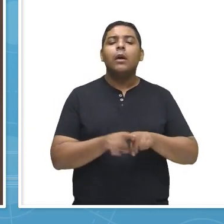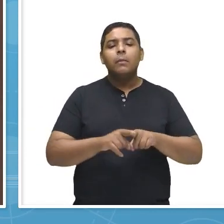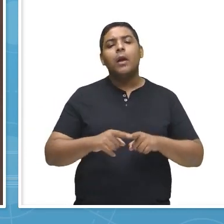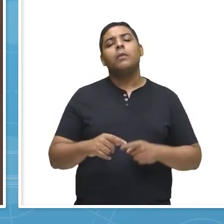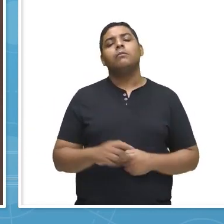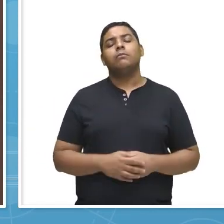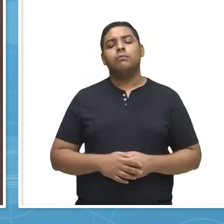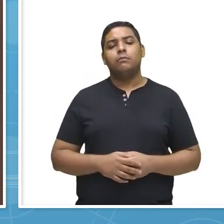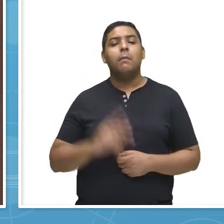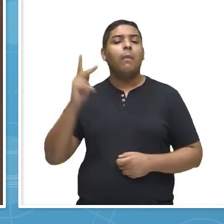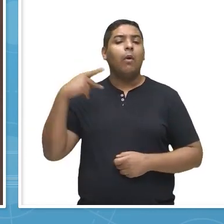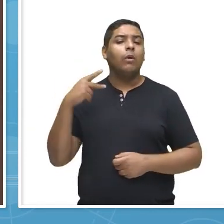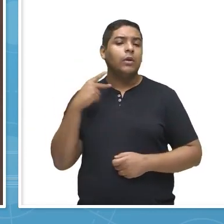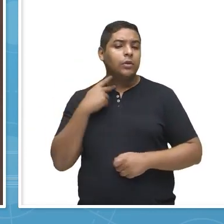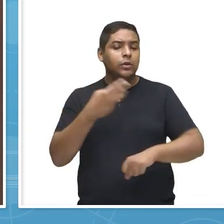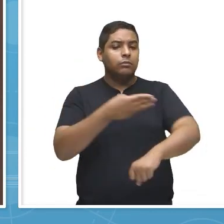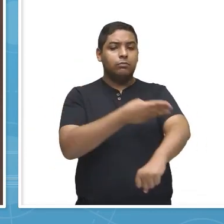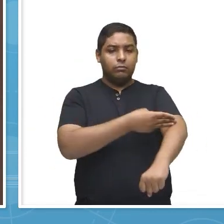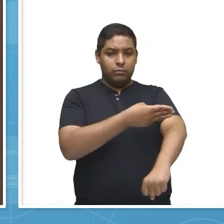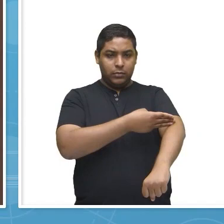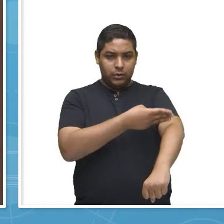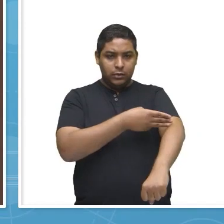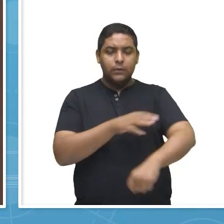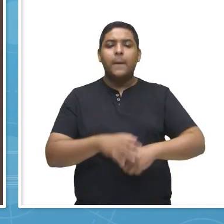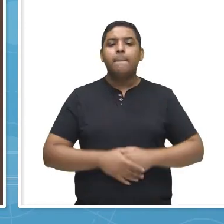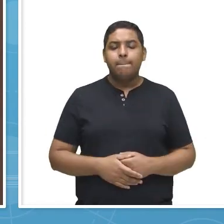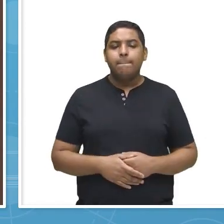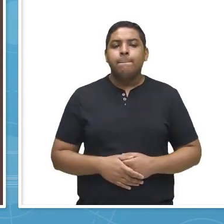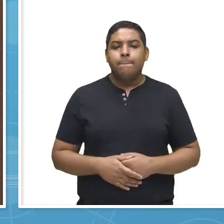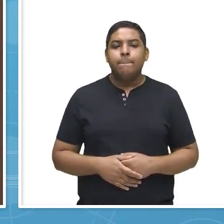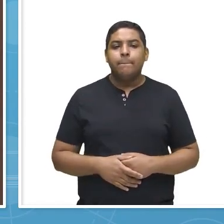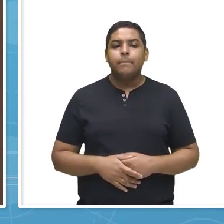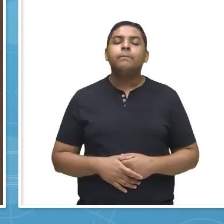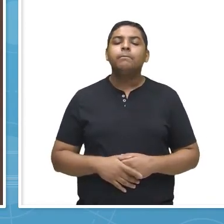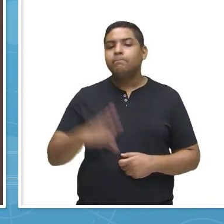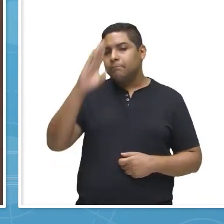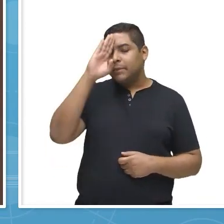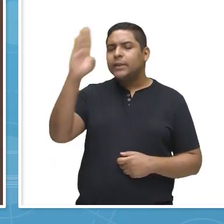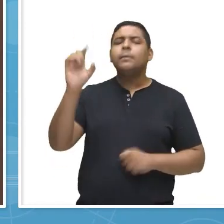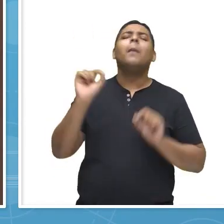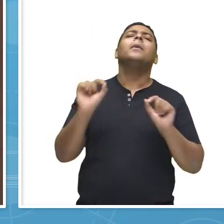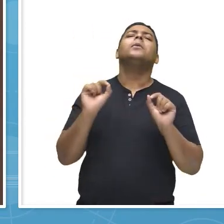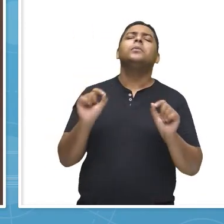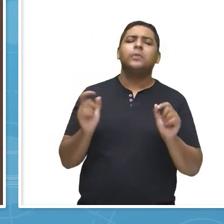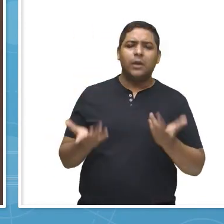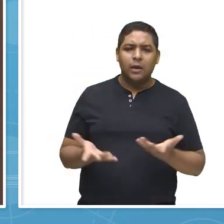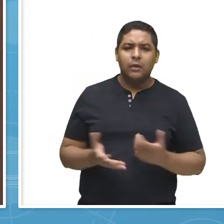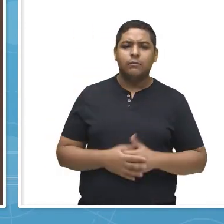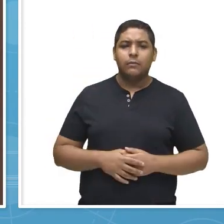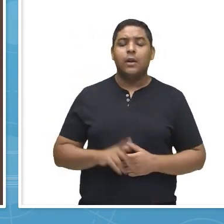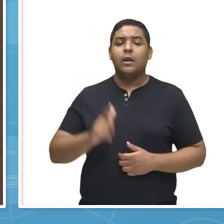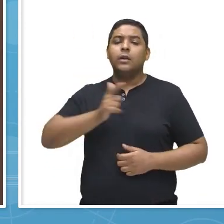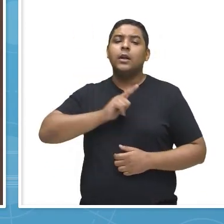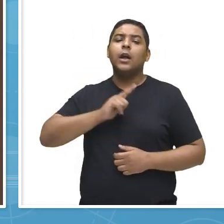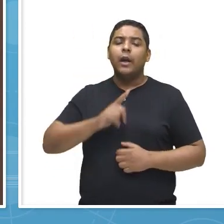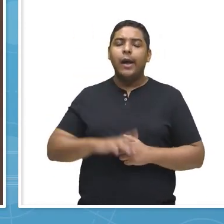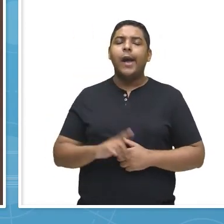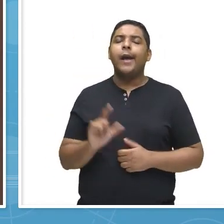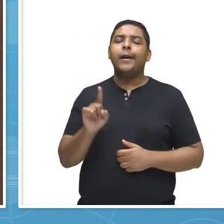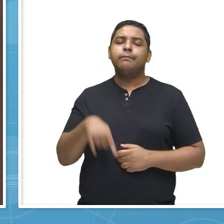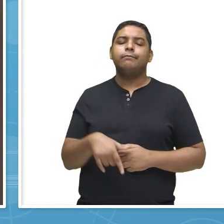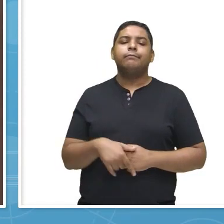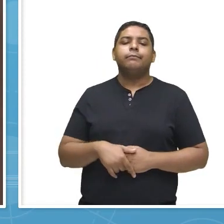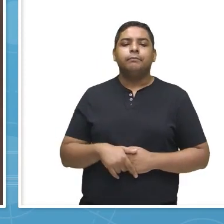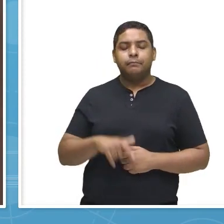em que a autoridade política era principalmente exercida por quem? Pelos nobres, né? E aí